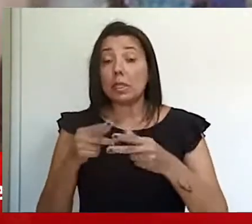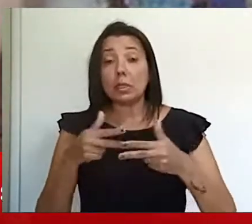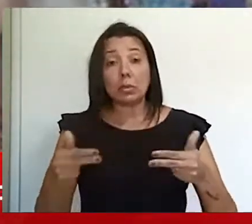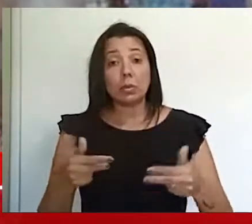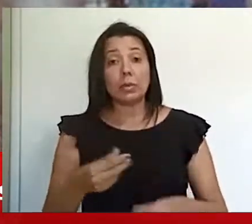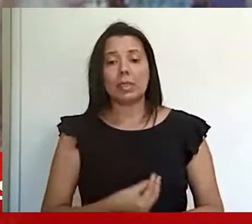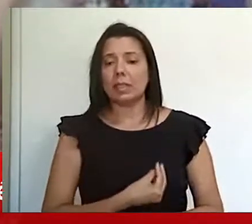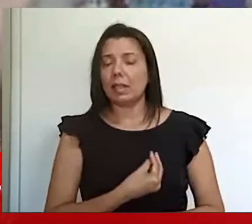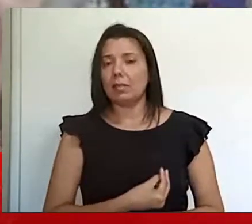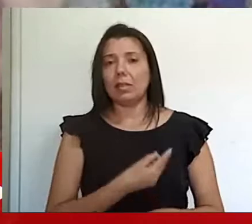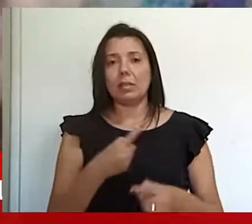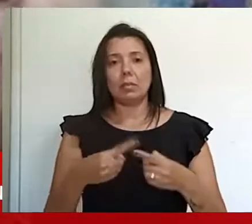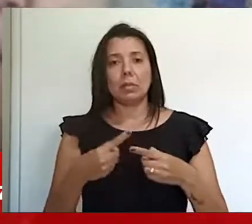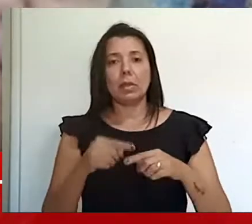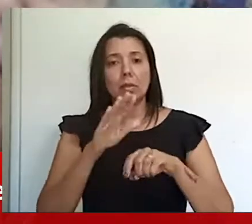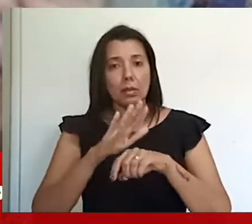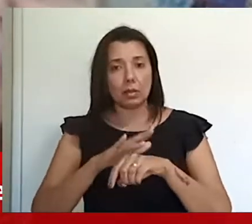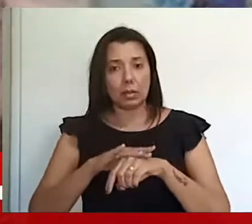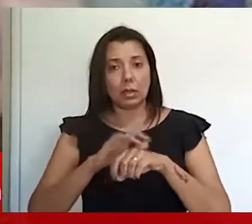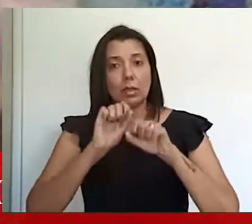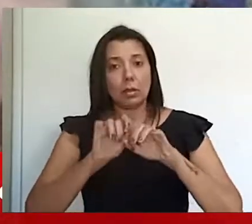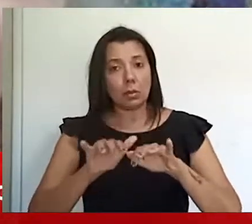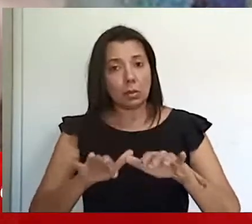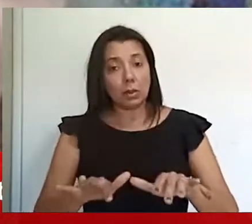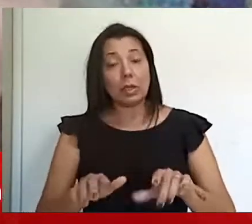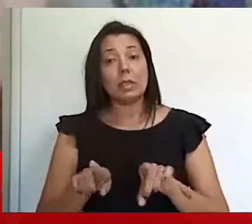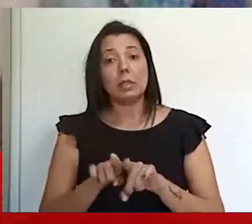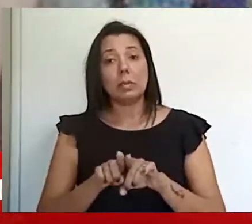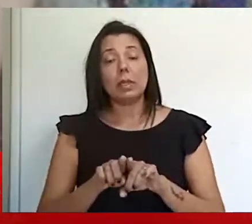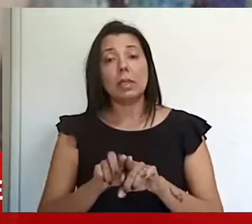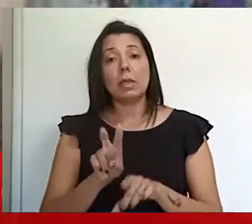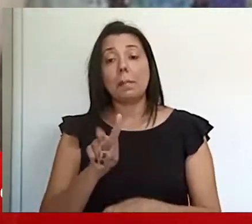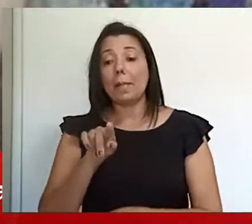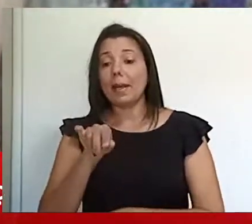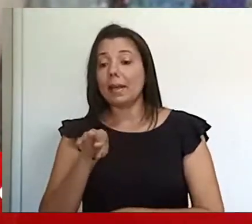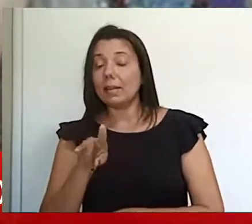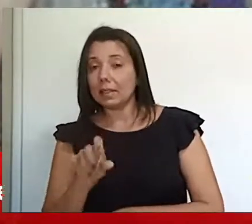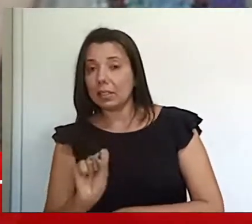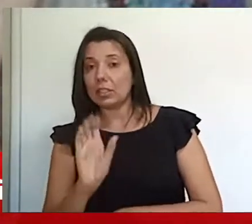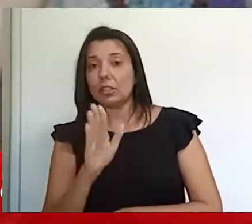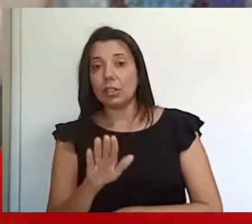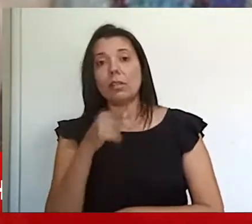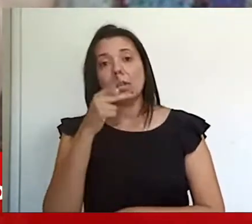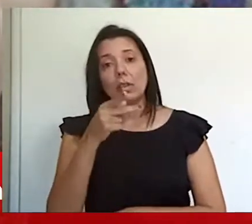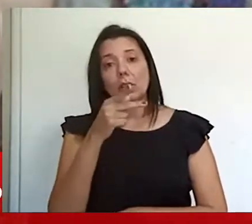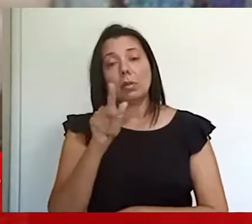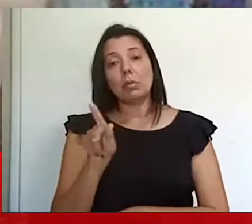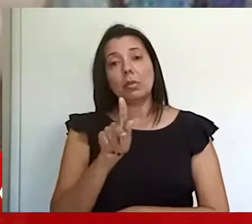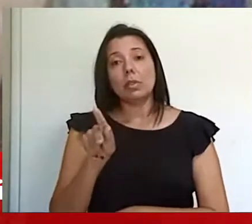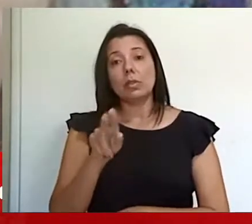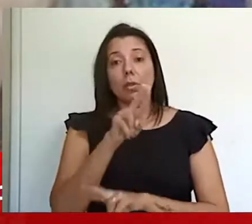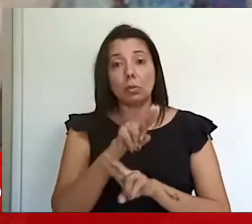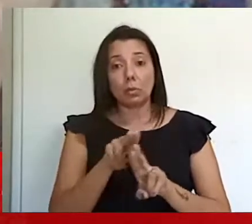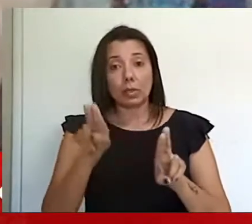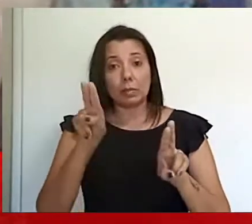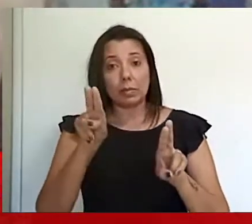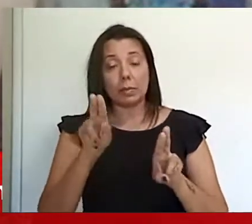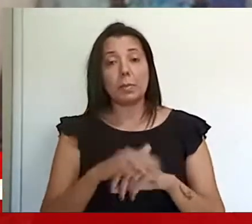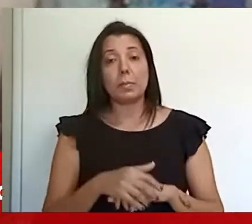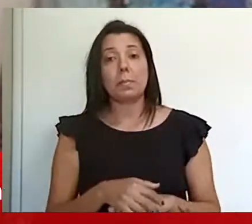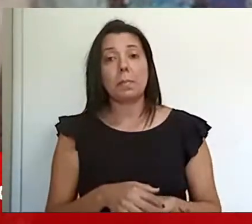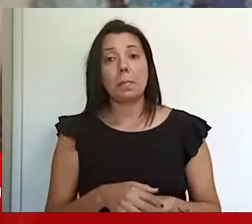né? E é isso, eu sou Maria Elzanete, a Beatriz já falou, sou professora da UNB, e eu integro